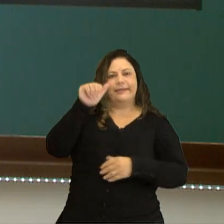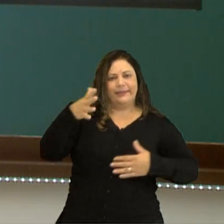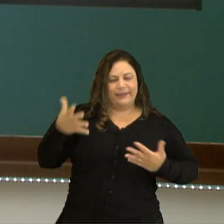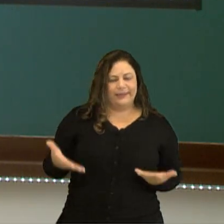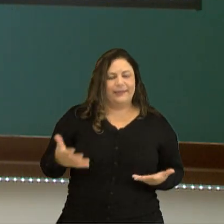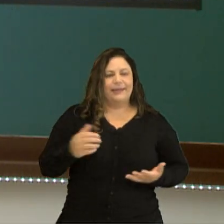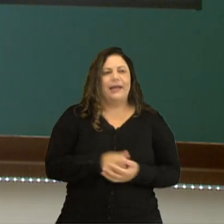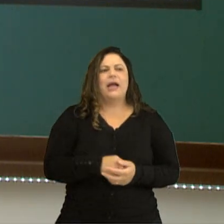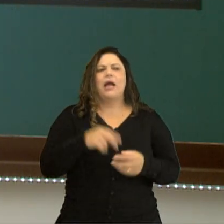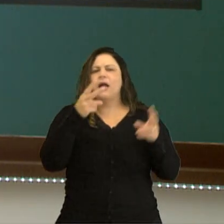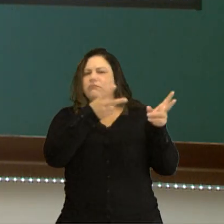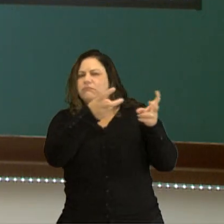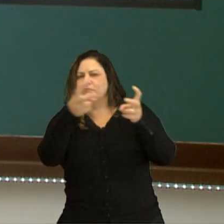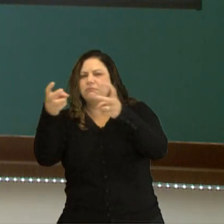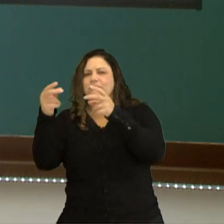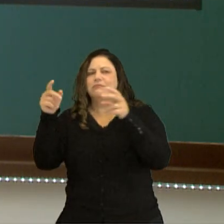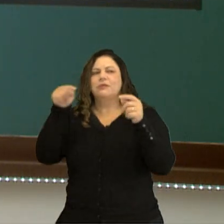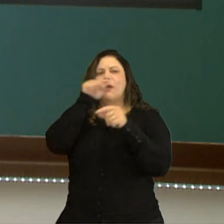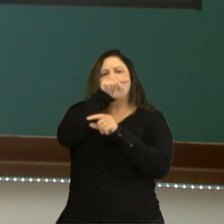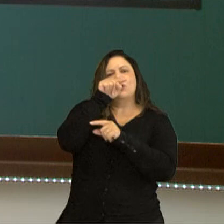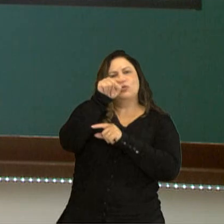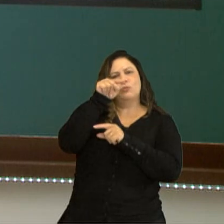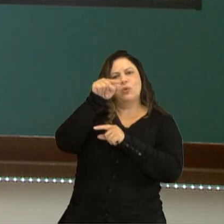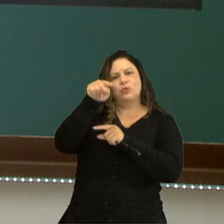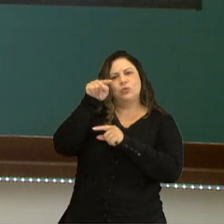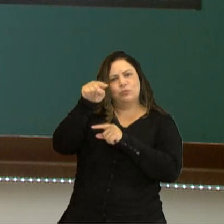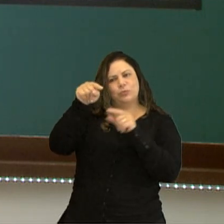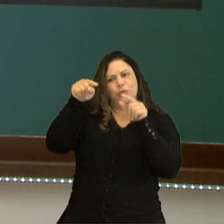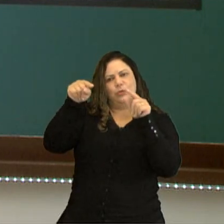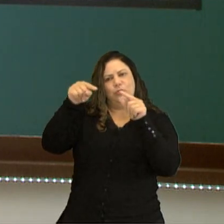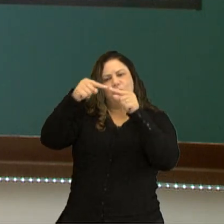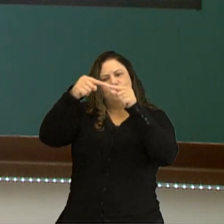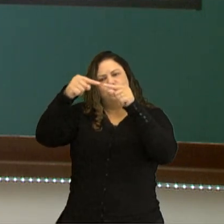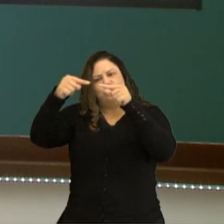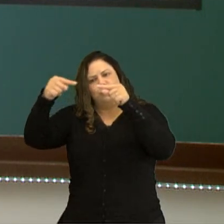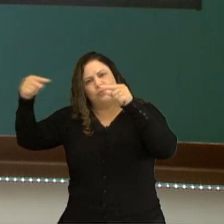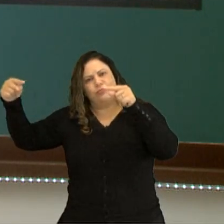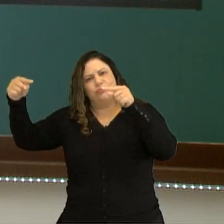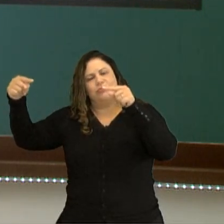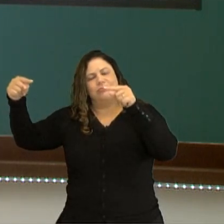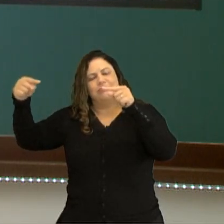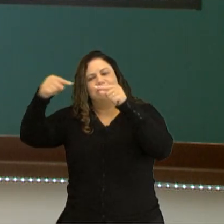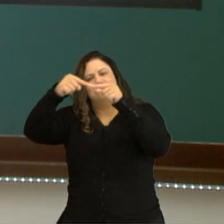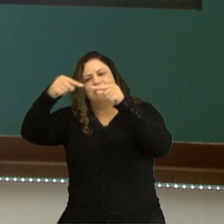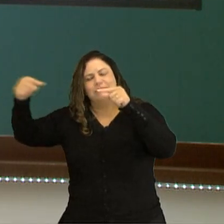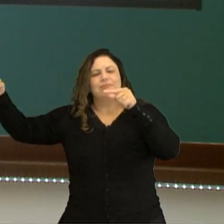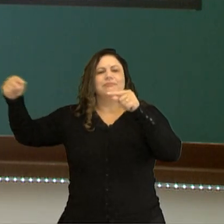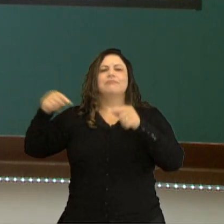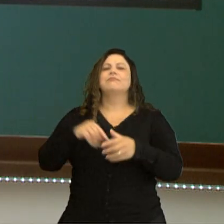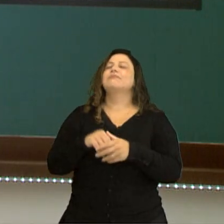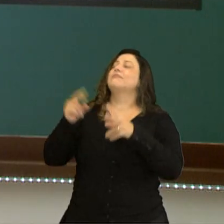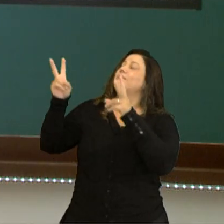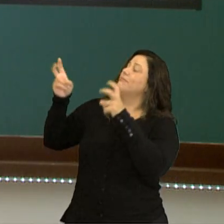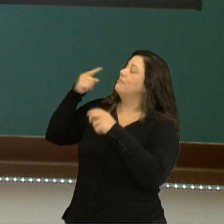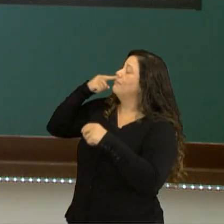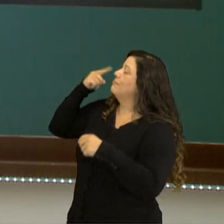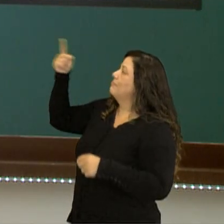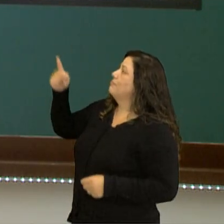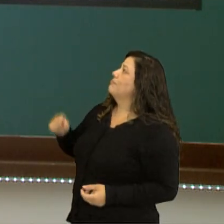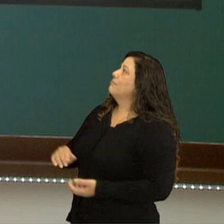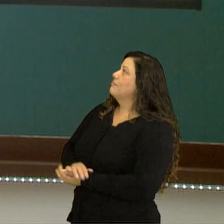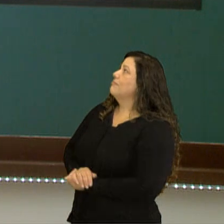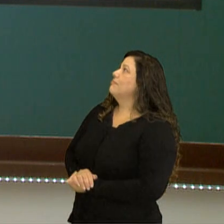a linha, olha aqui, ó, ponto, ponto, ponto, ponto, junção de pontos formam uma linha. E aí nós temos as